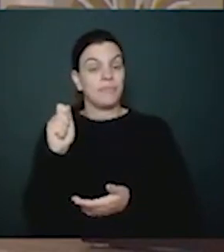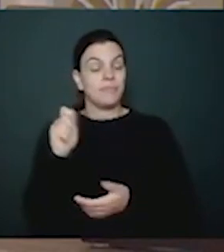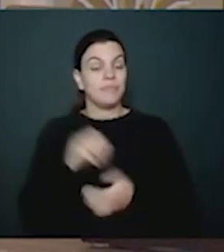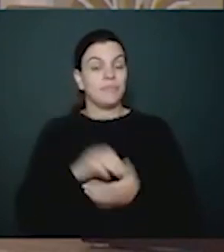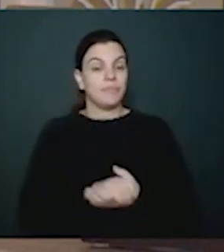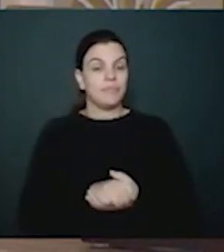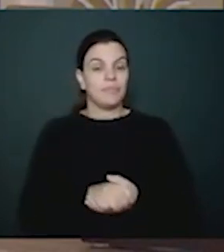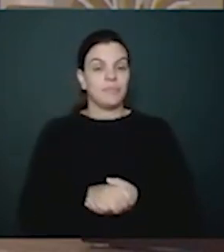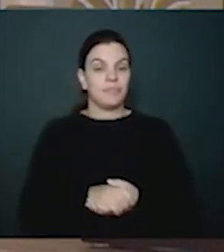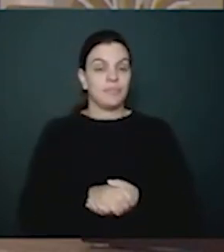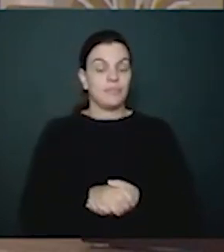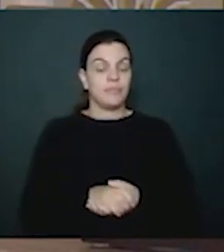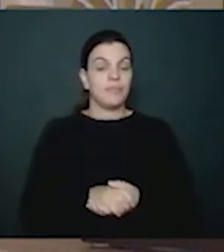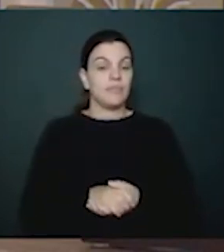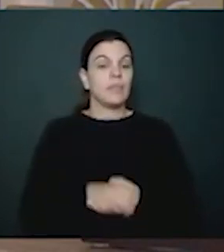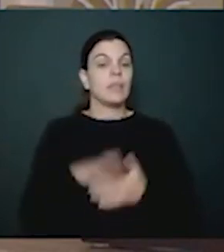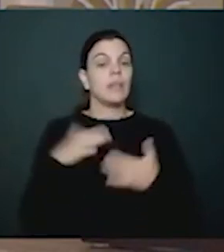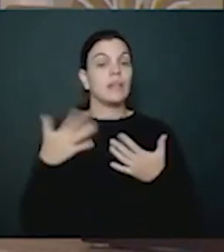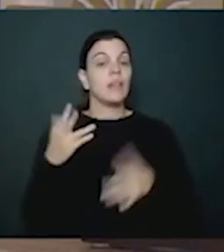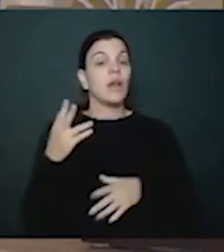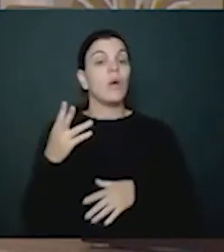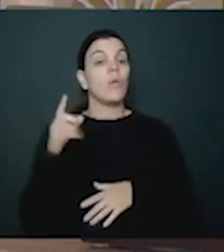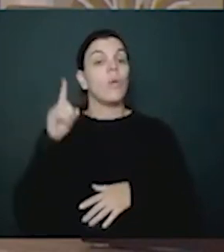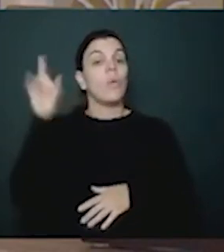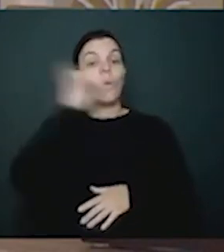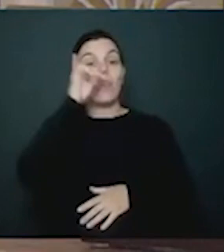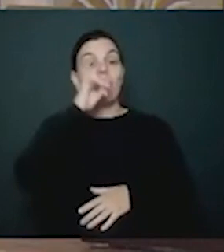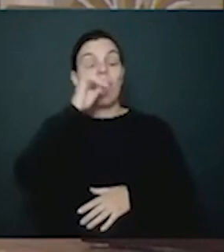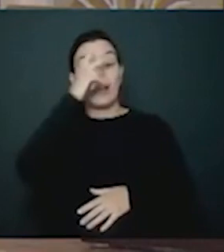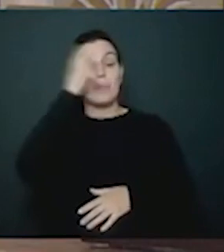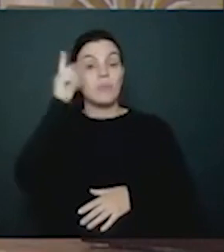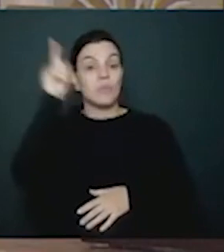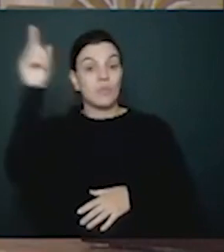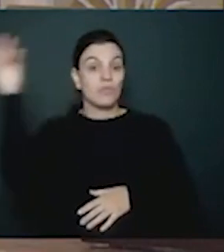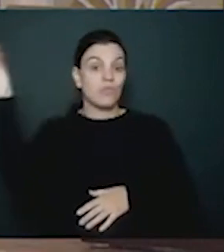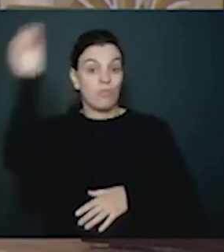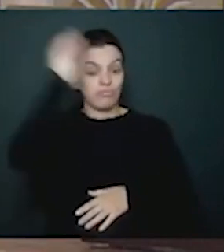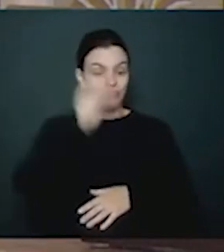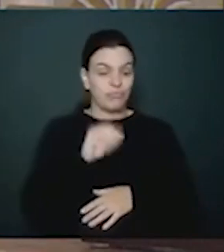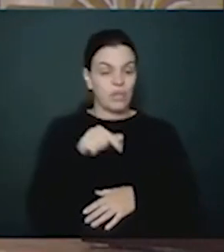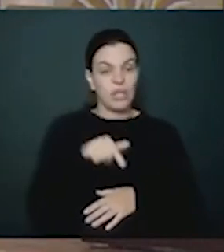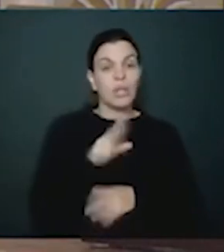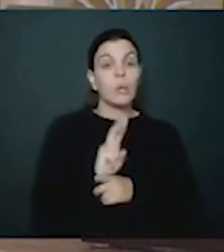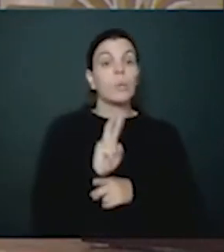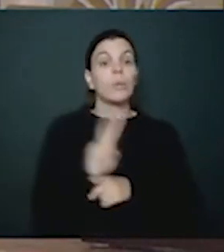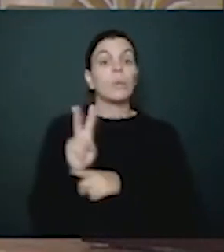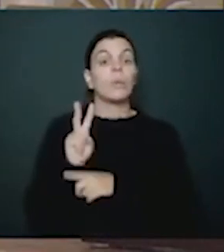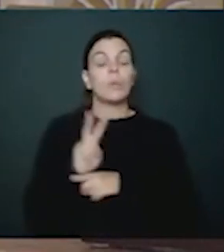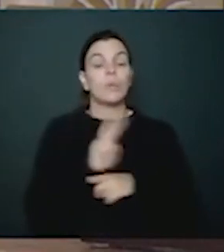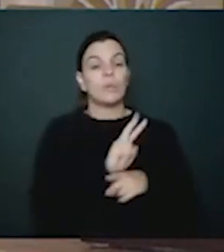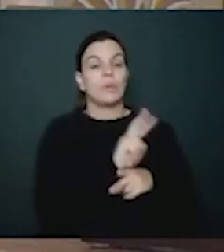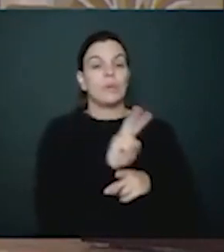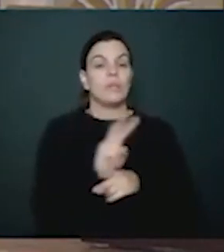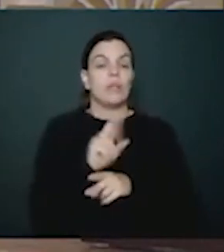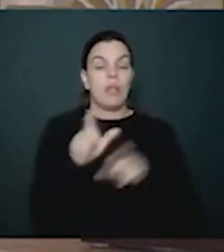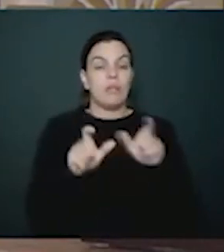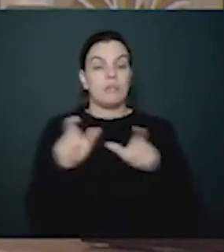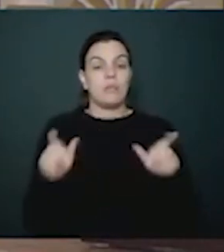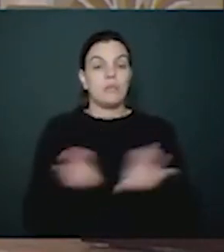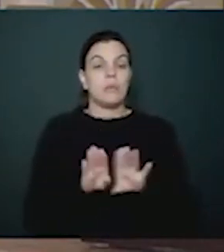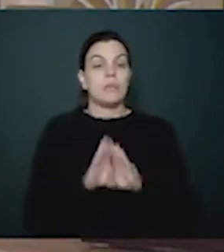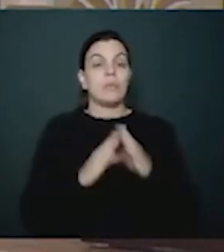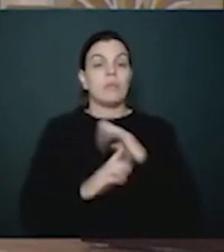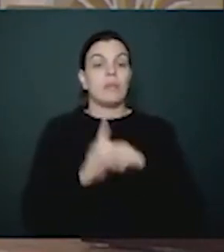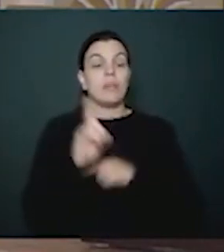cuidaram da colônia italiana aqui presente. Então, esse pedido do bispo, em função do Papa,